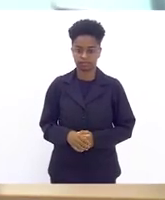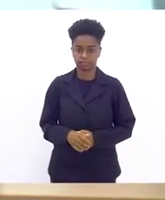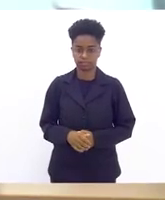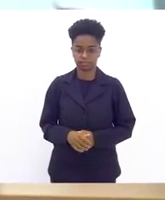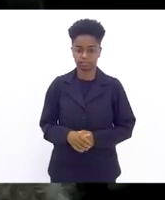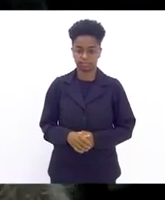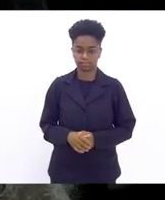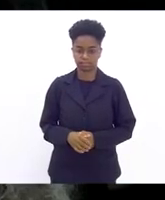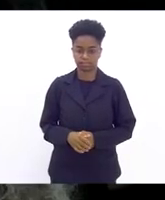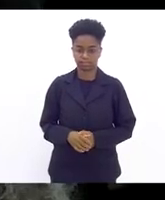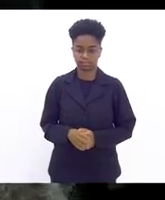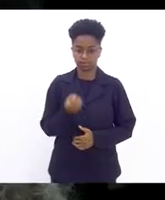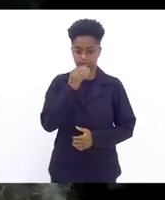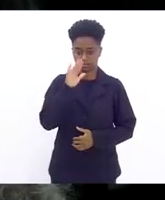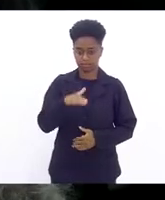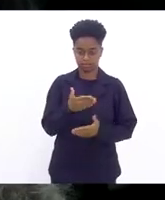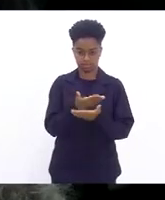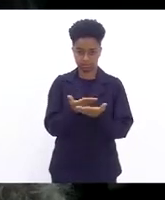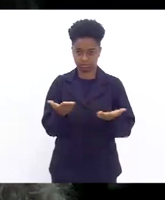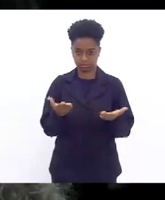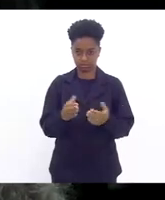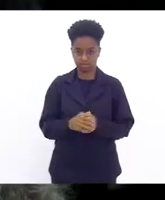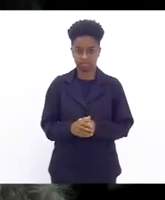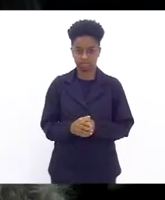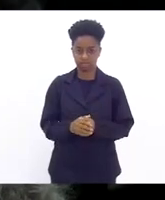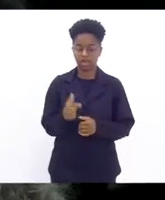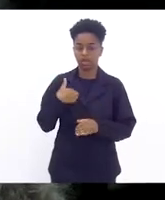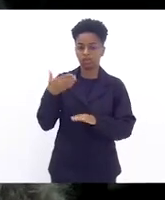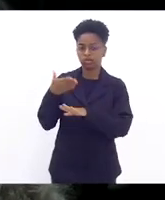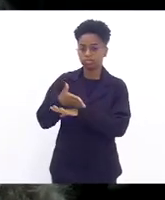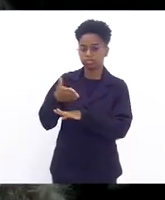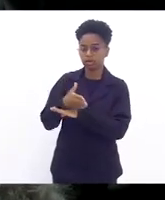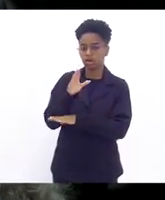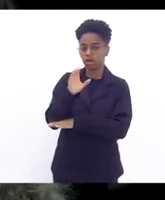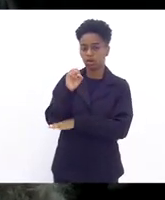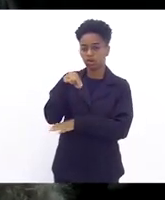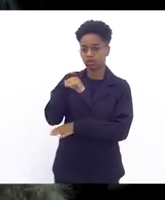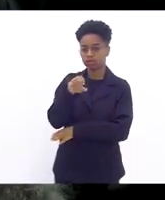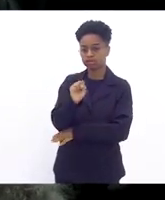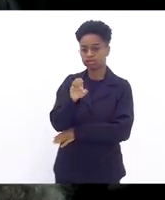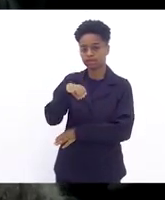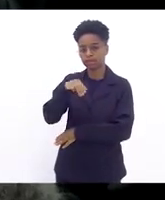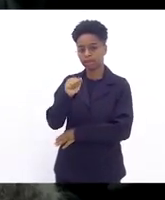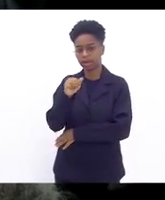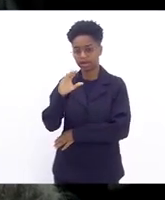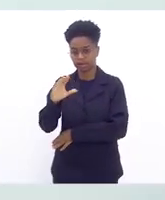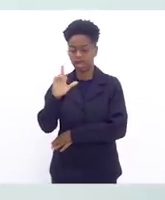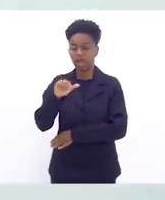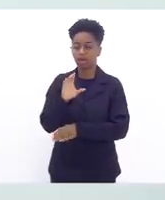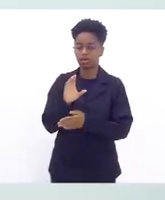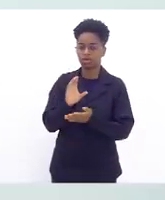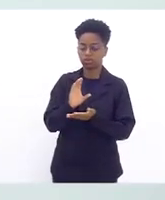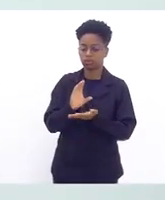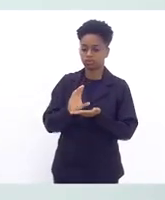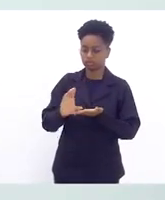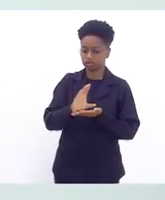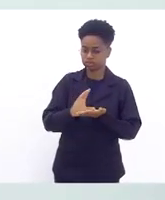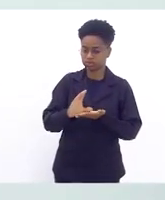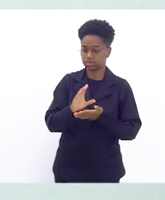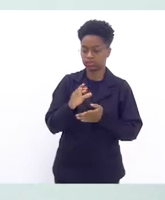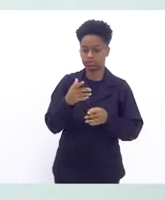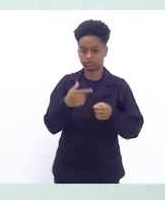Boa tarde a todos eu frequento muito mais o consemaq que eu Conselho Municipal do meio ambiente Espero